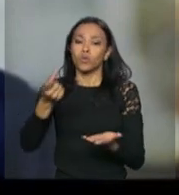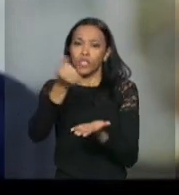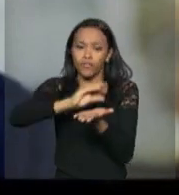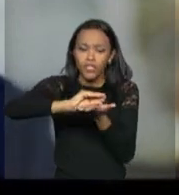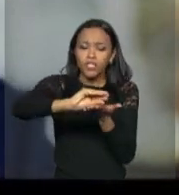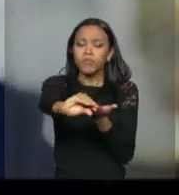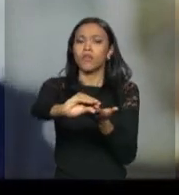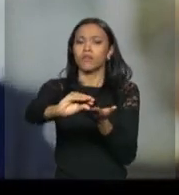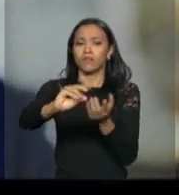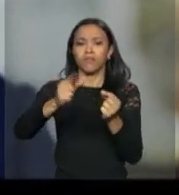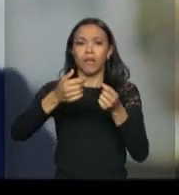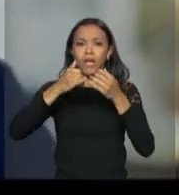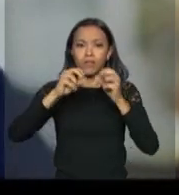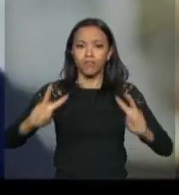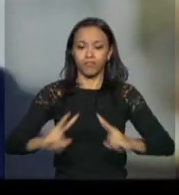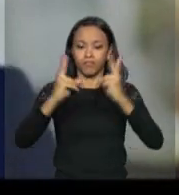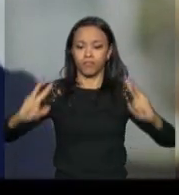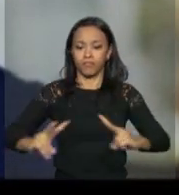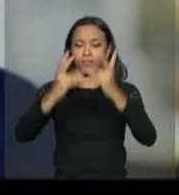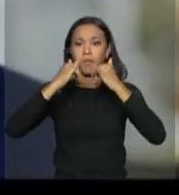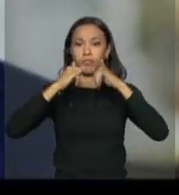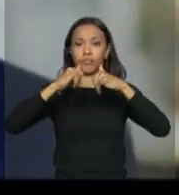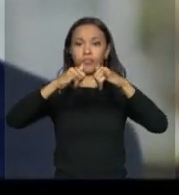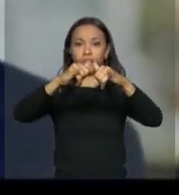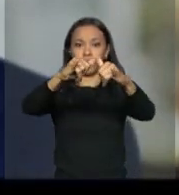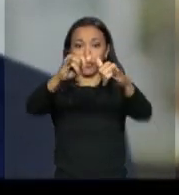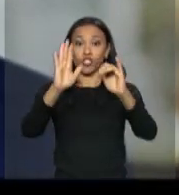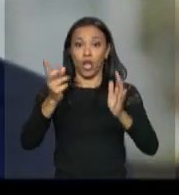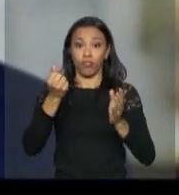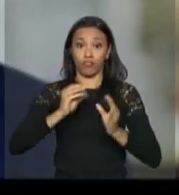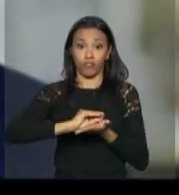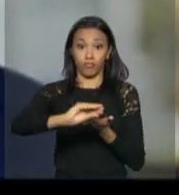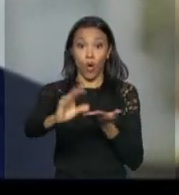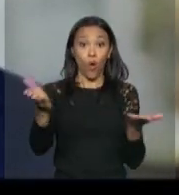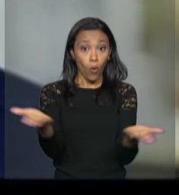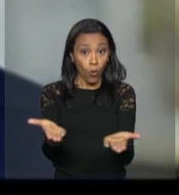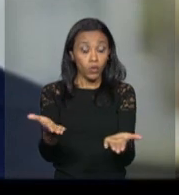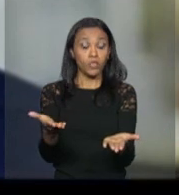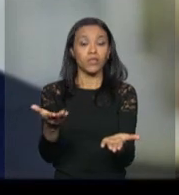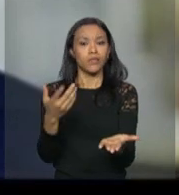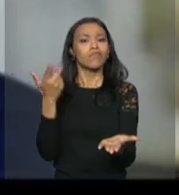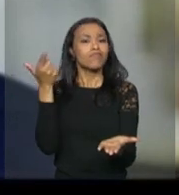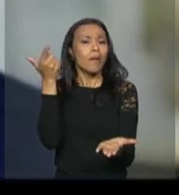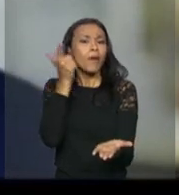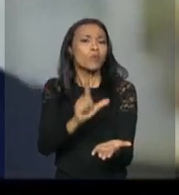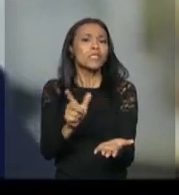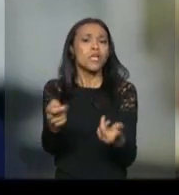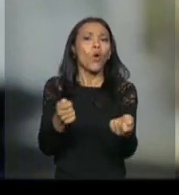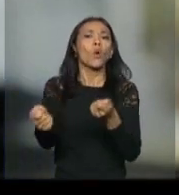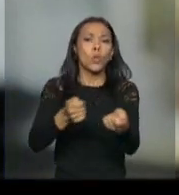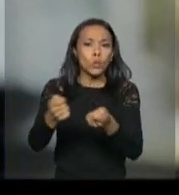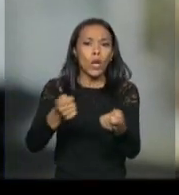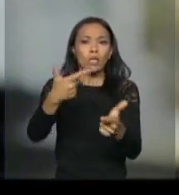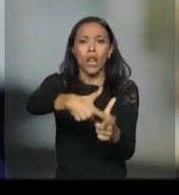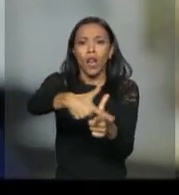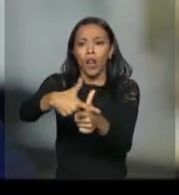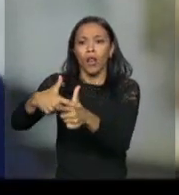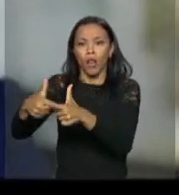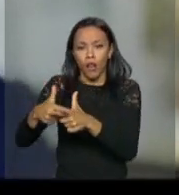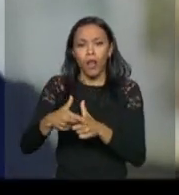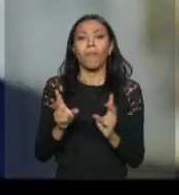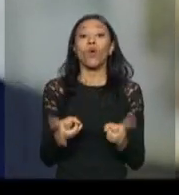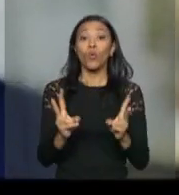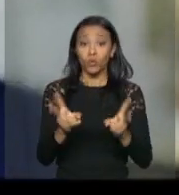e transmissão de energia permitem hoje ao Brasil superar as dificuldades momentâneas, mantendo a política